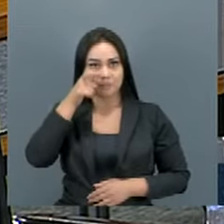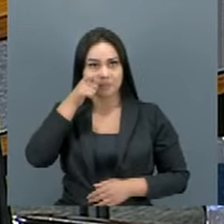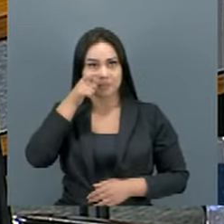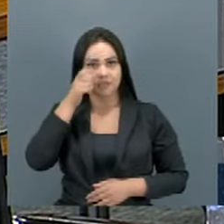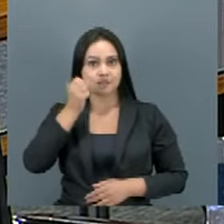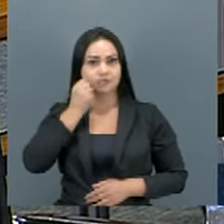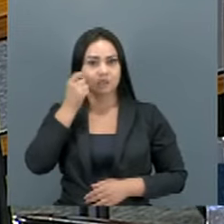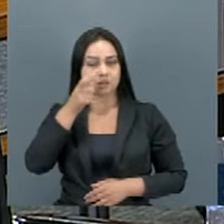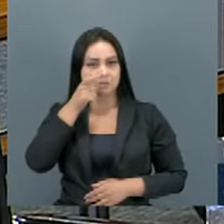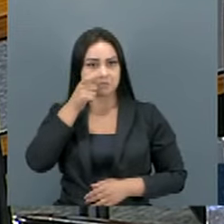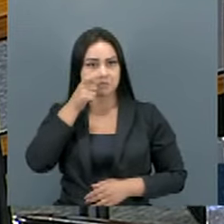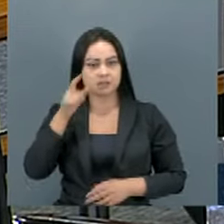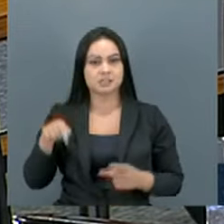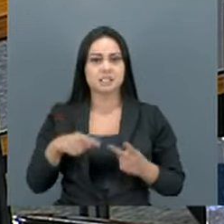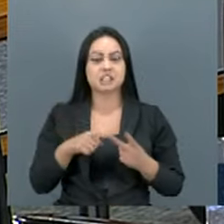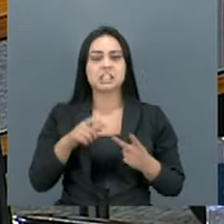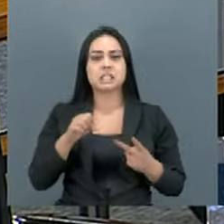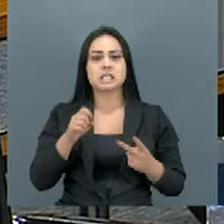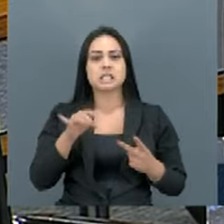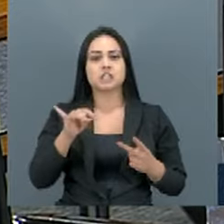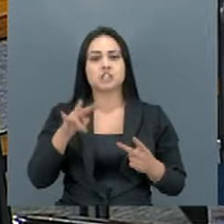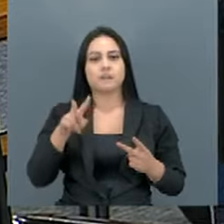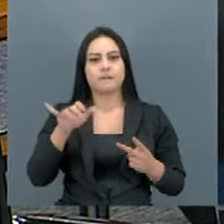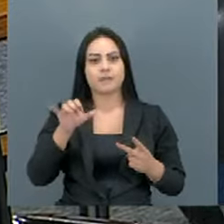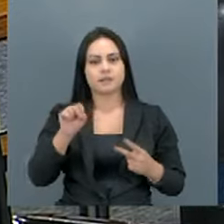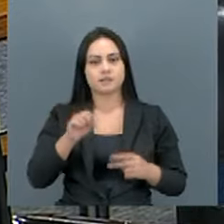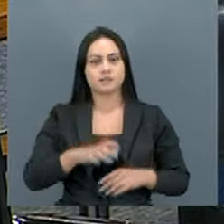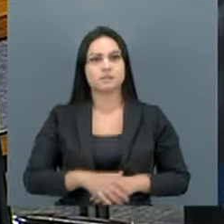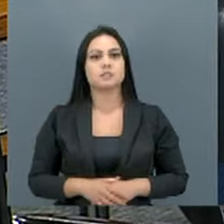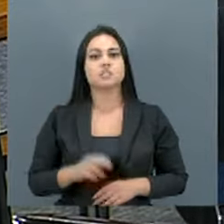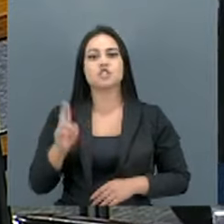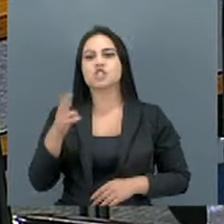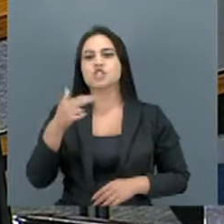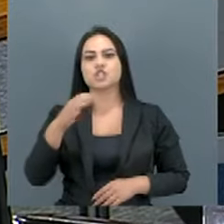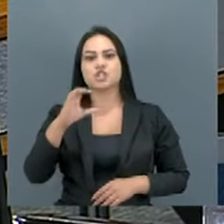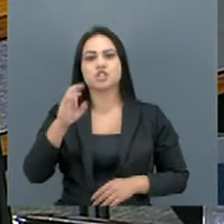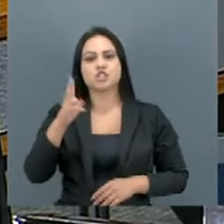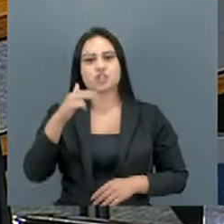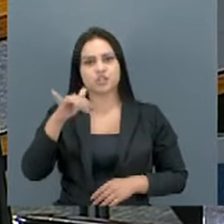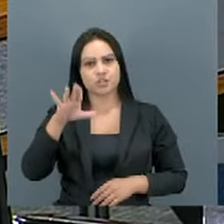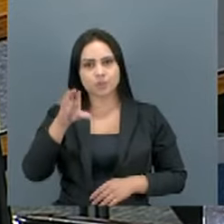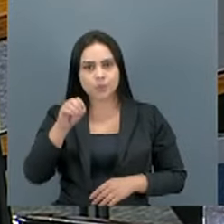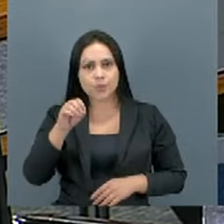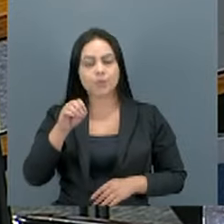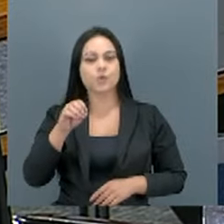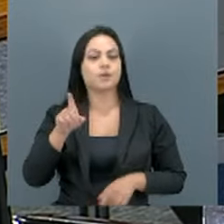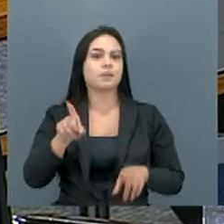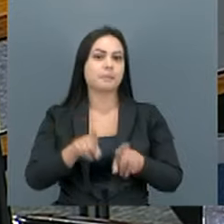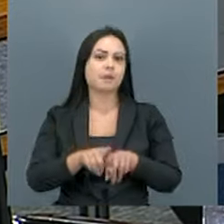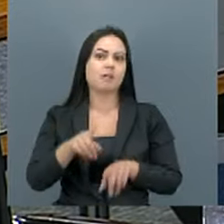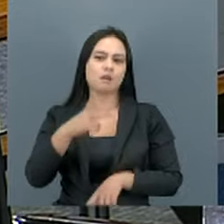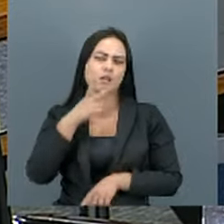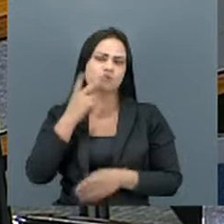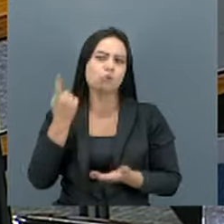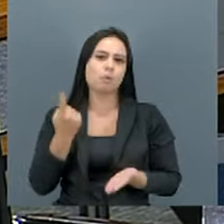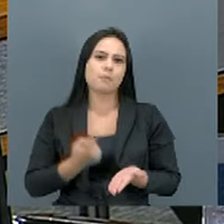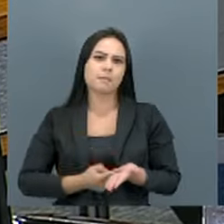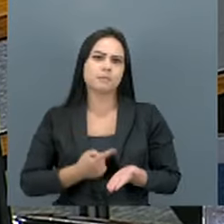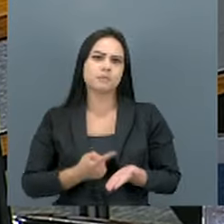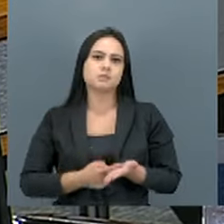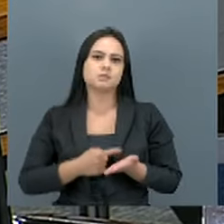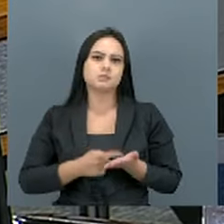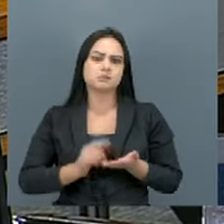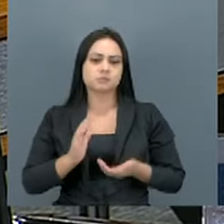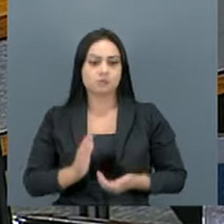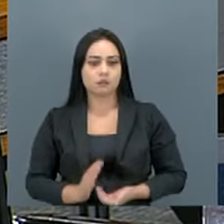senadora Damares, Stevenson, Chico Rodrigues, acho que é um compromisso da Câmara Federal,